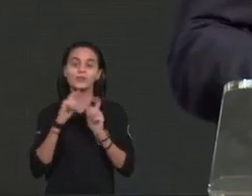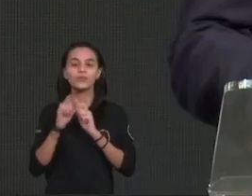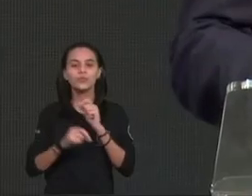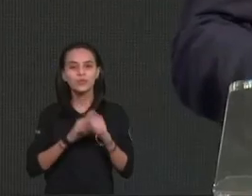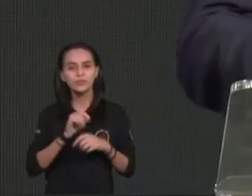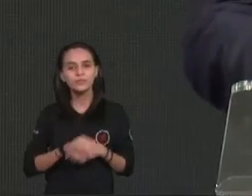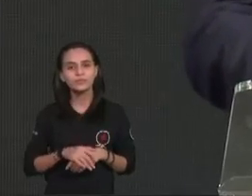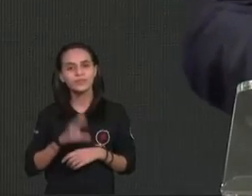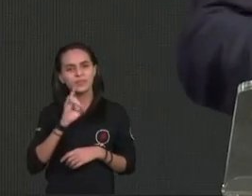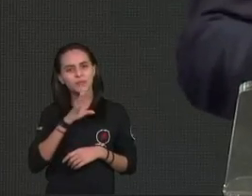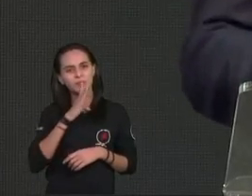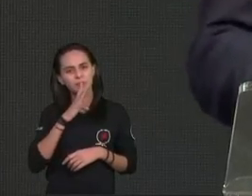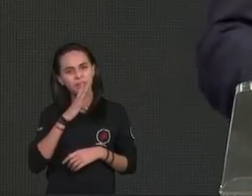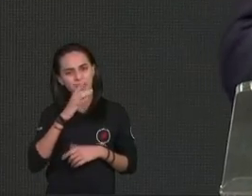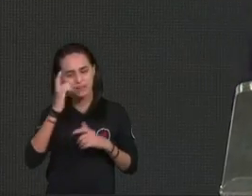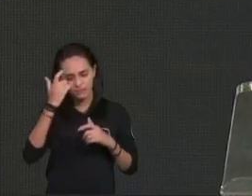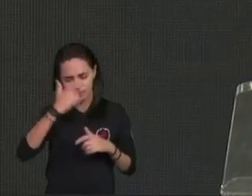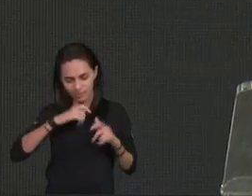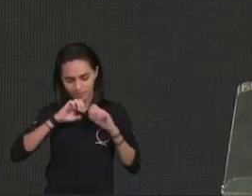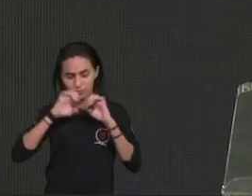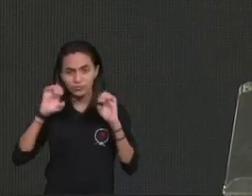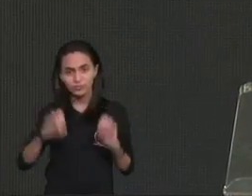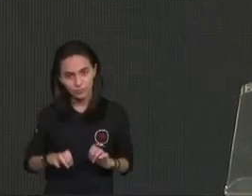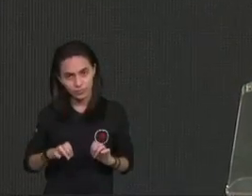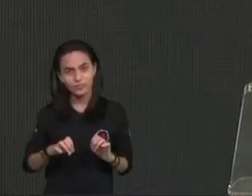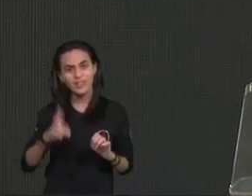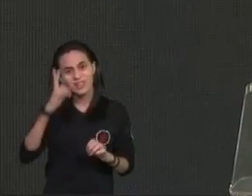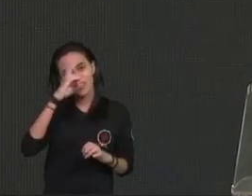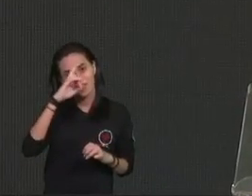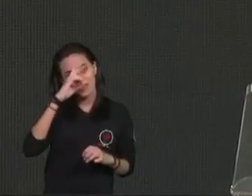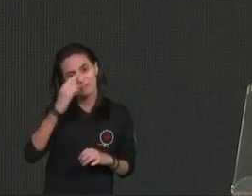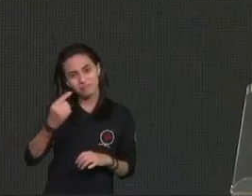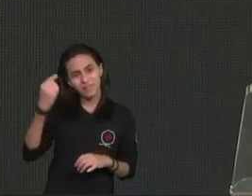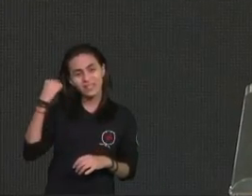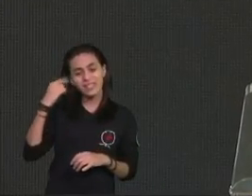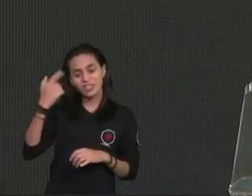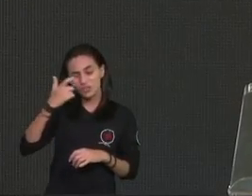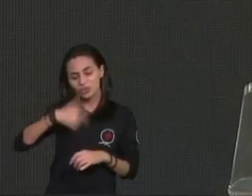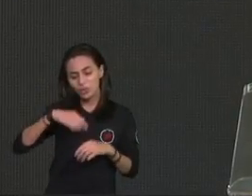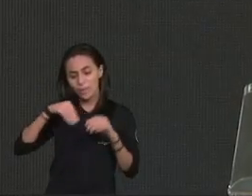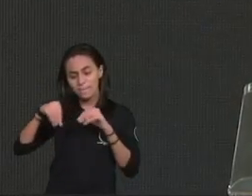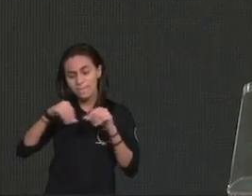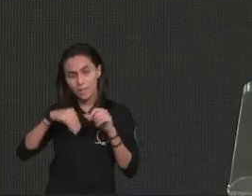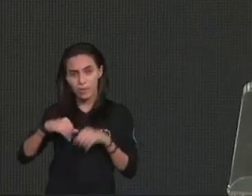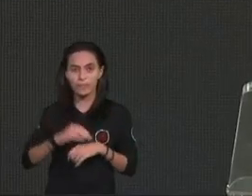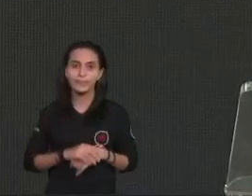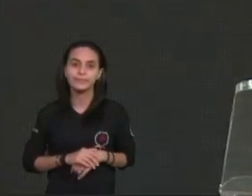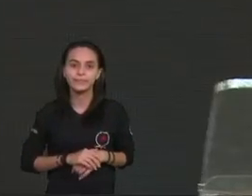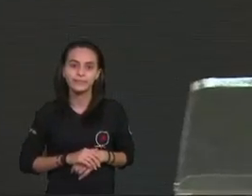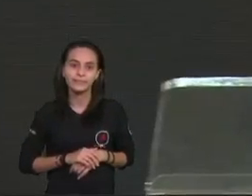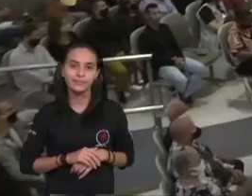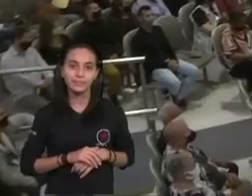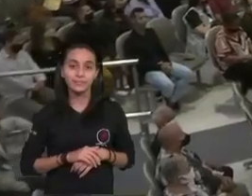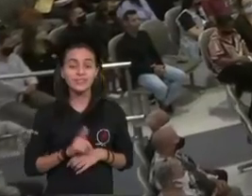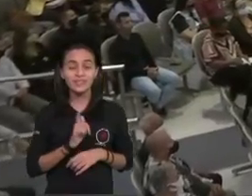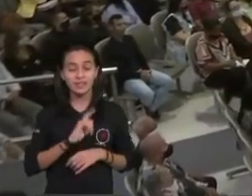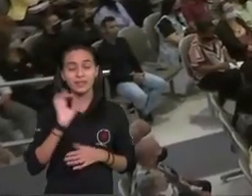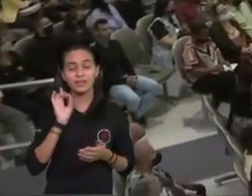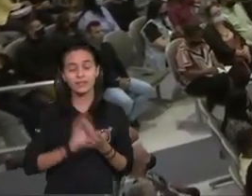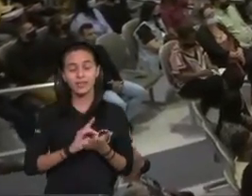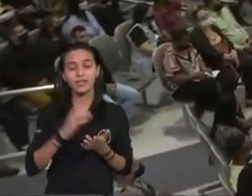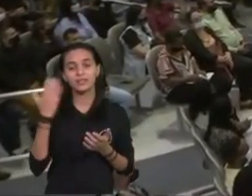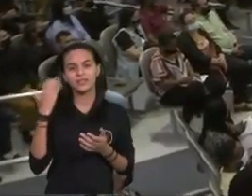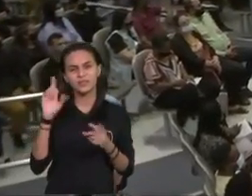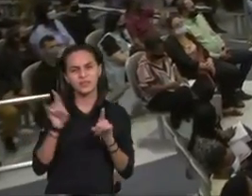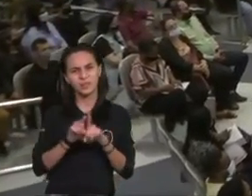ele conhece a nossa estrutura e lembra-se que somos pó agora tem mais uma verdade científica que